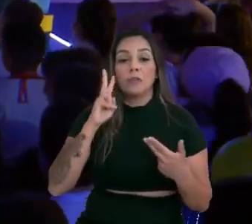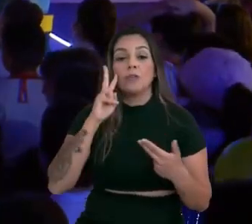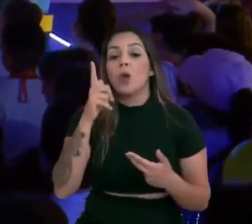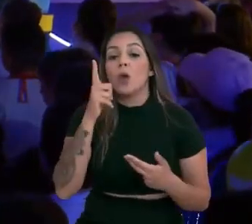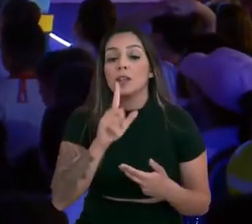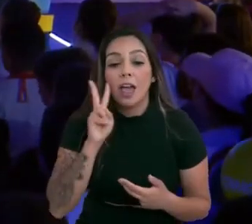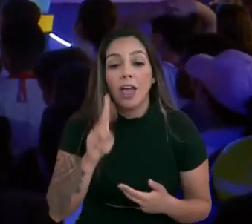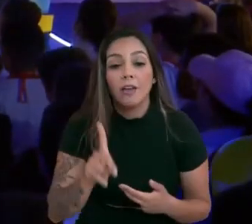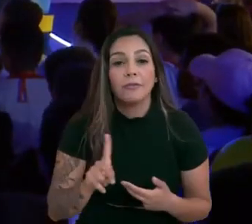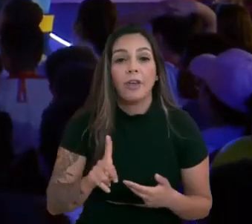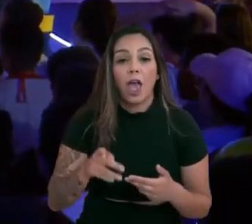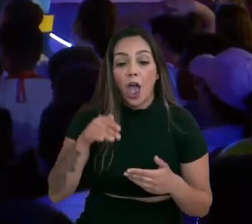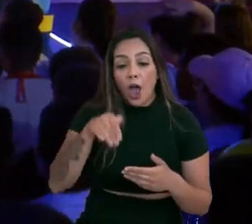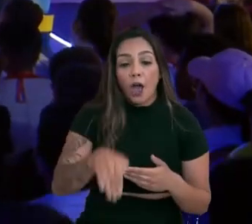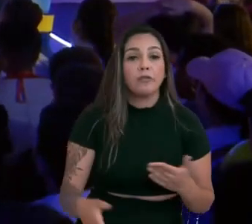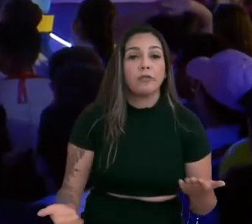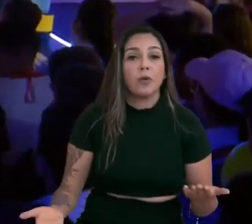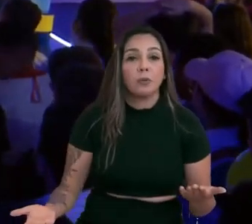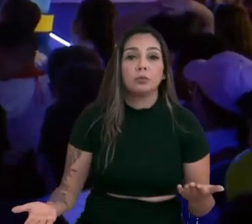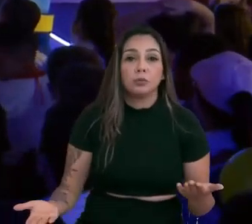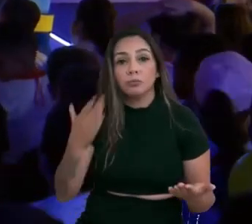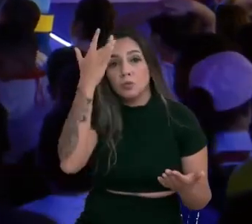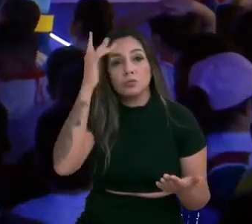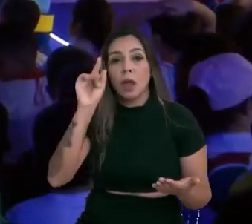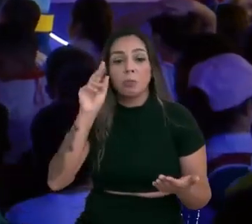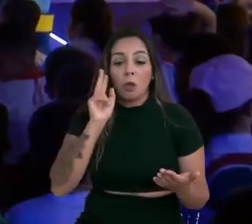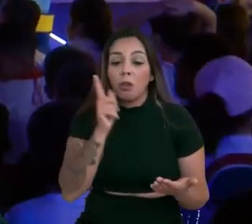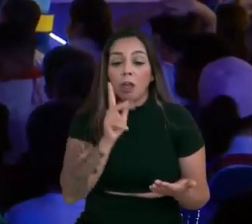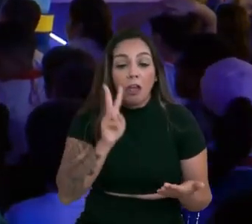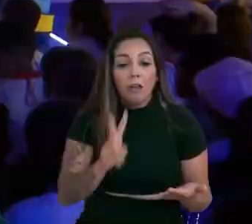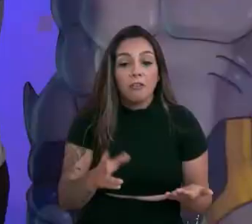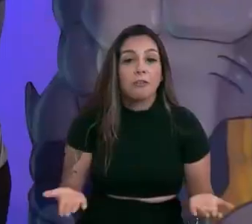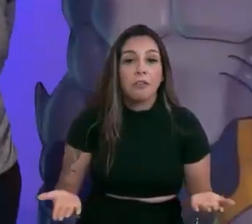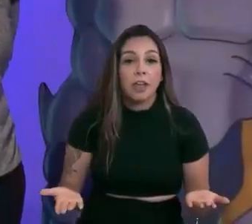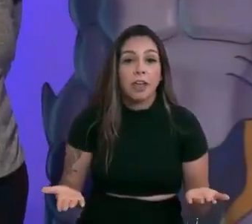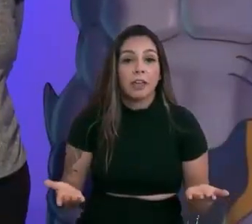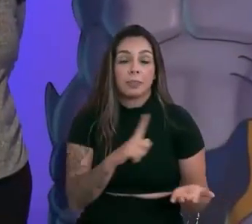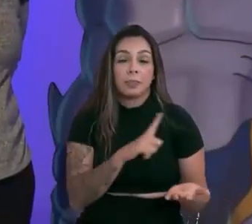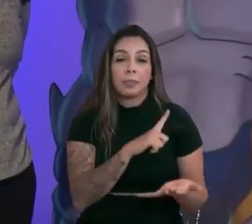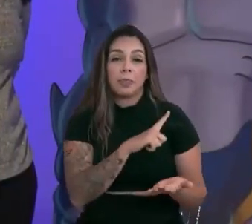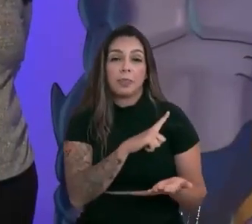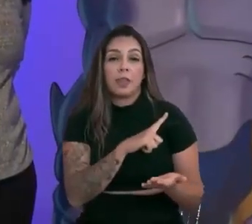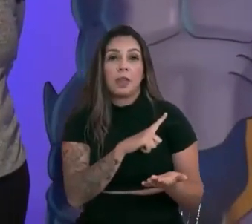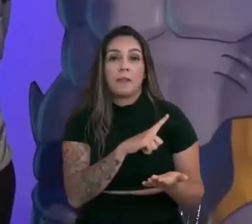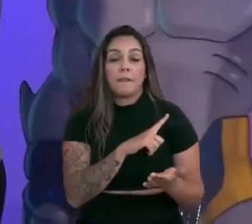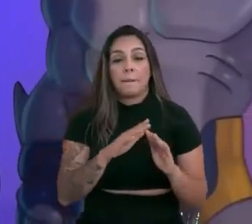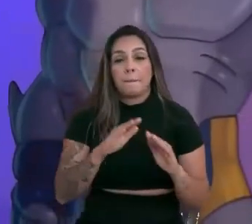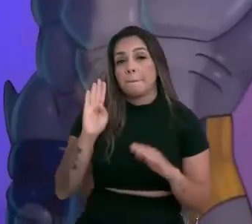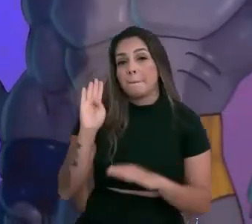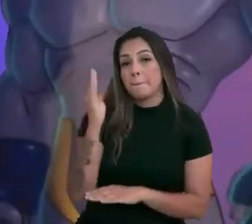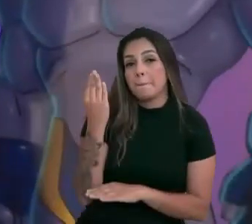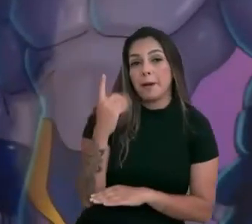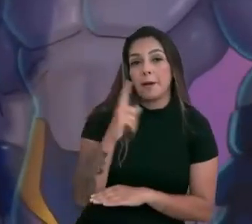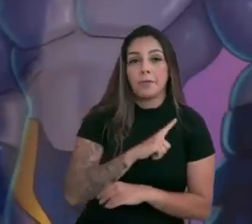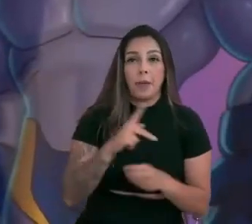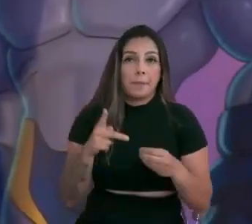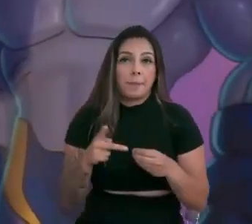é fundo ou se é raso, né? Se é, tem pau, se tem